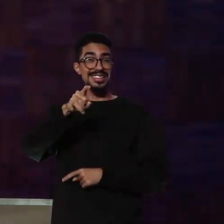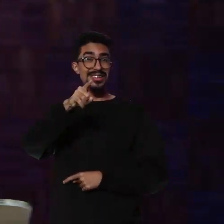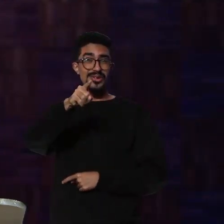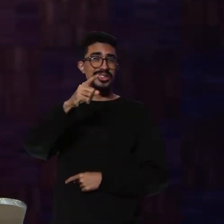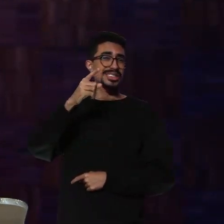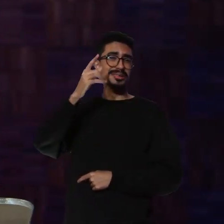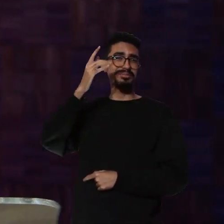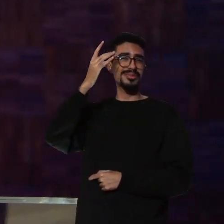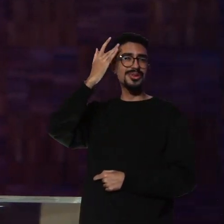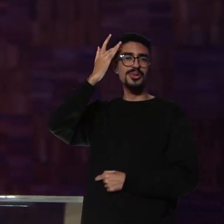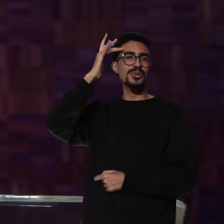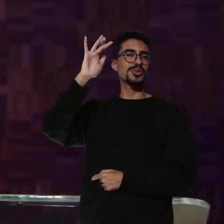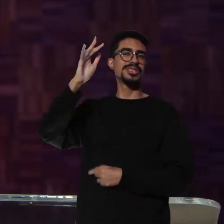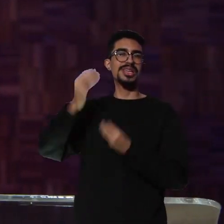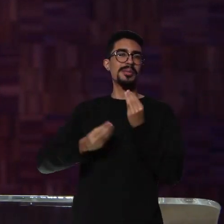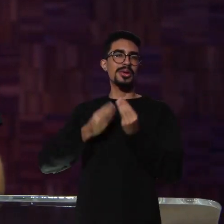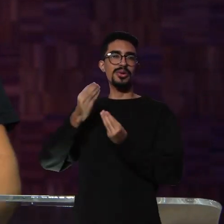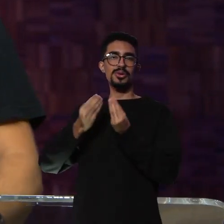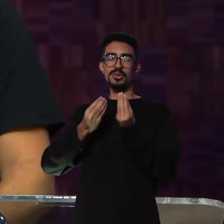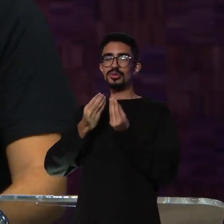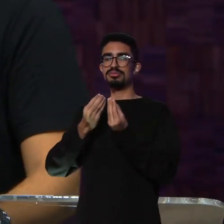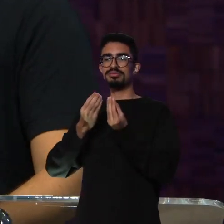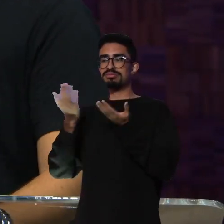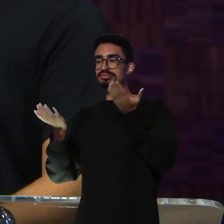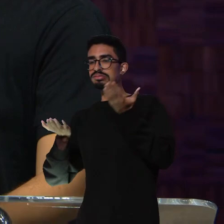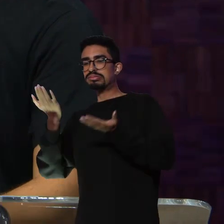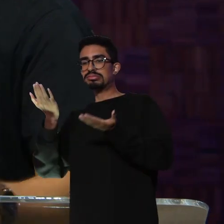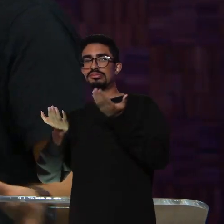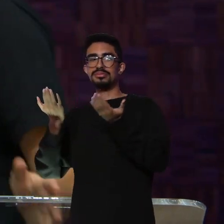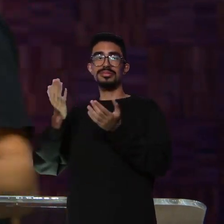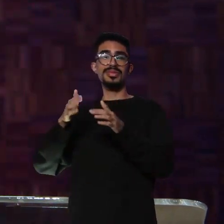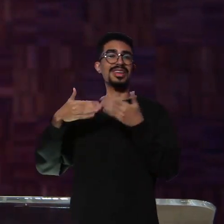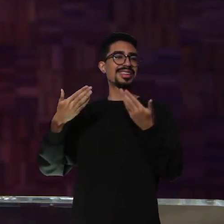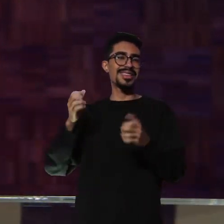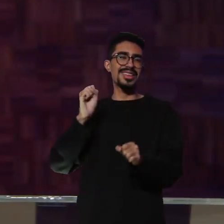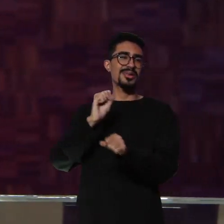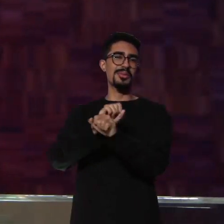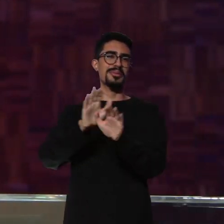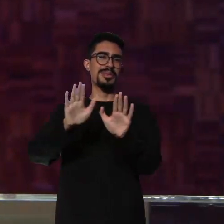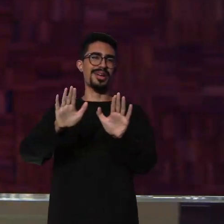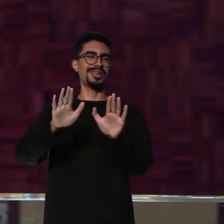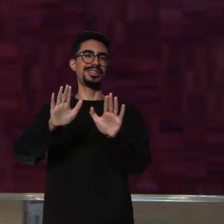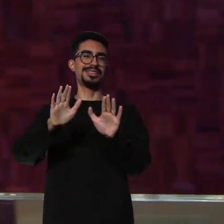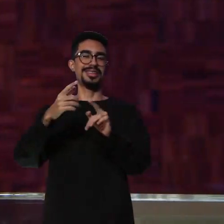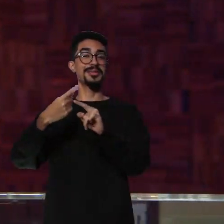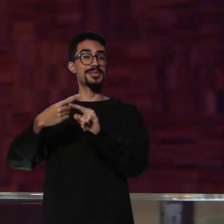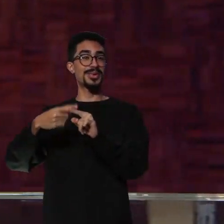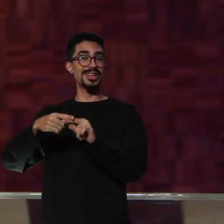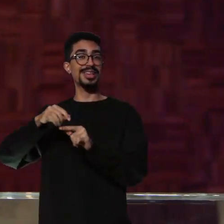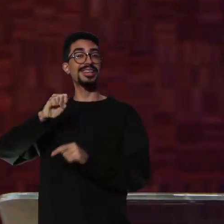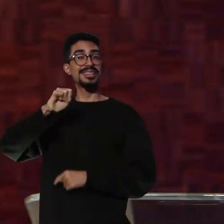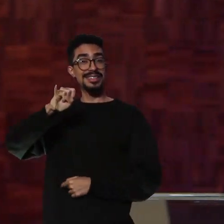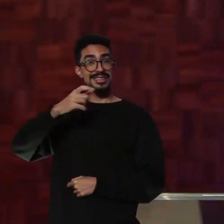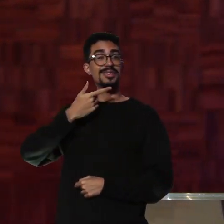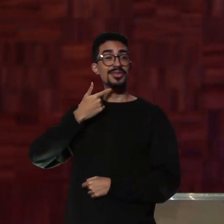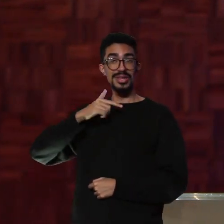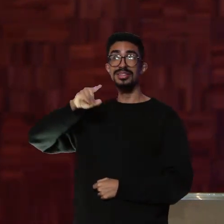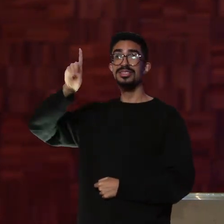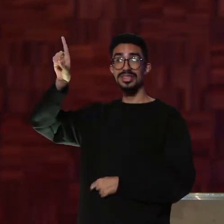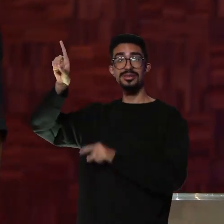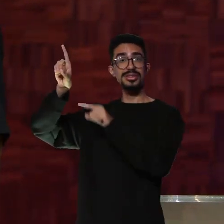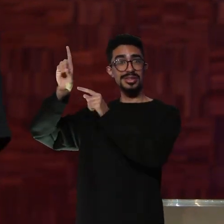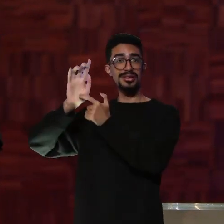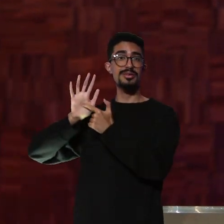muitas pessoas não conseguem entender. E a palavra de Deus é cheia de histórias e exemplos de coisas como essas. Por exemplo, no tempo de